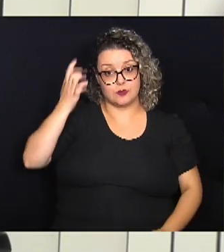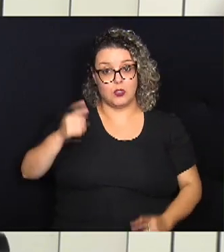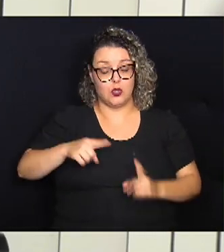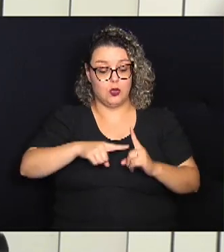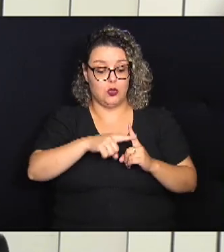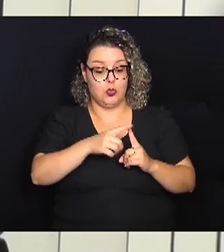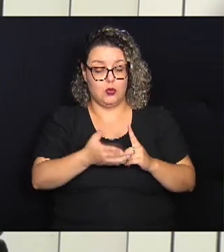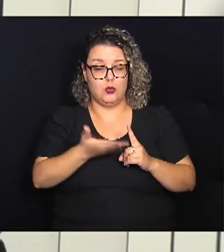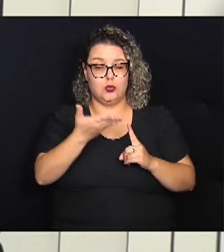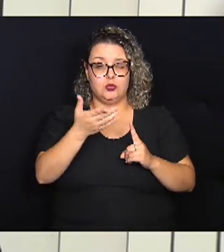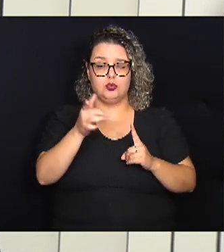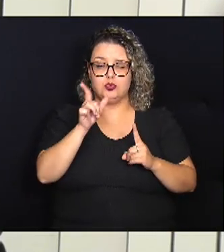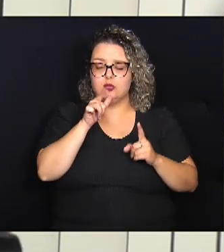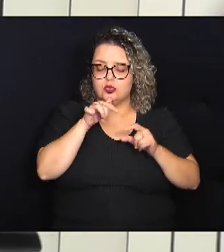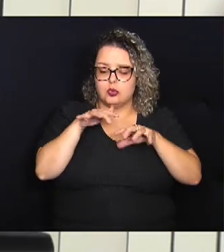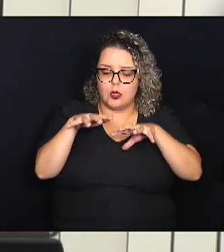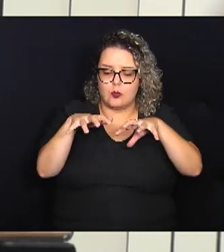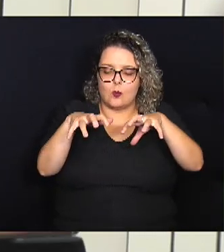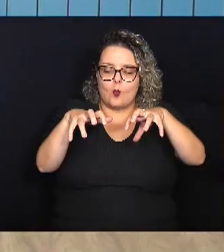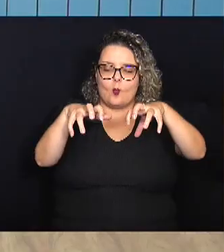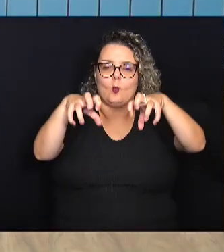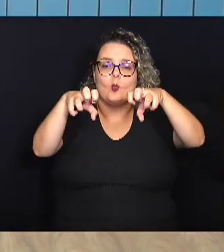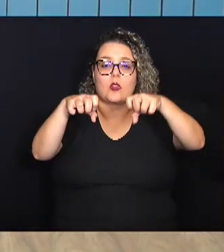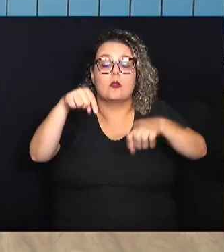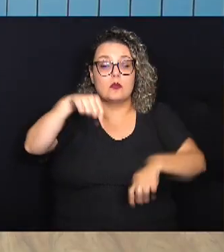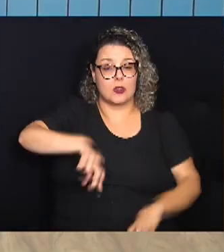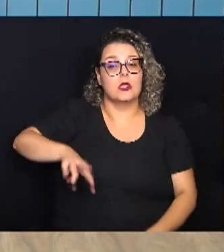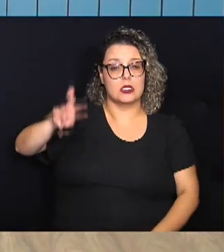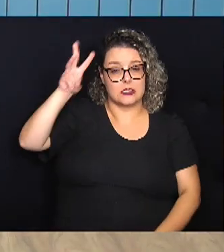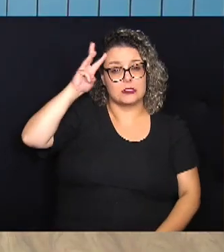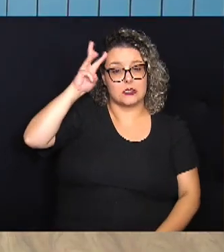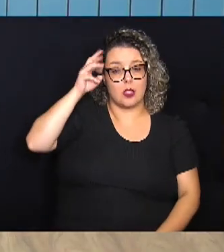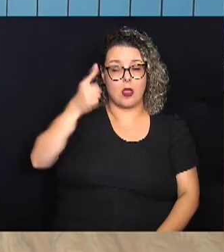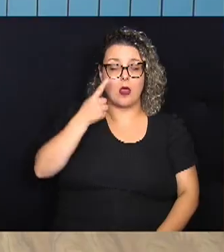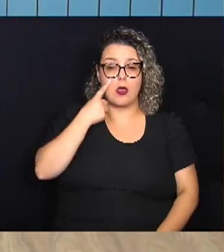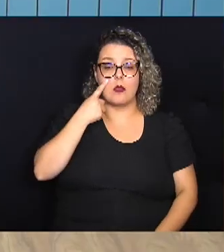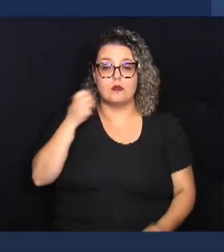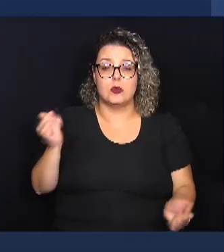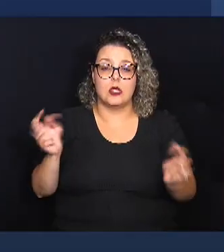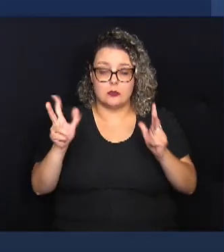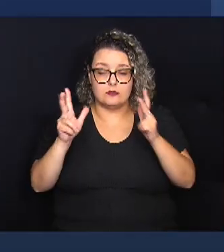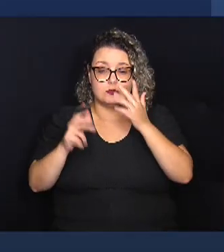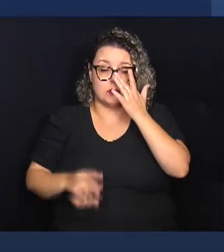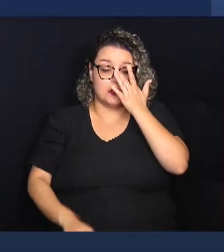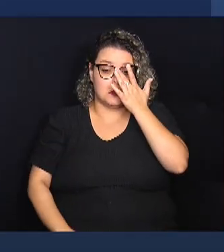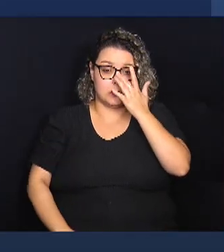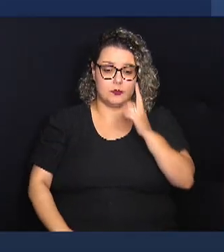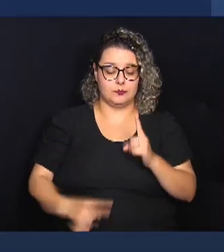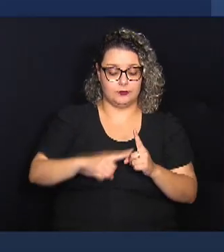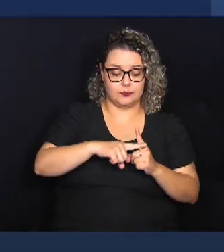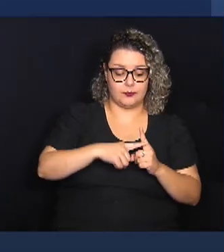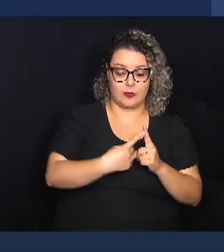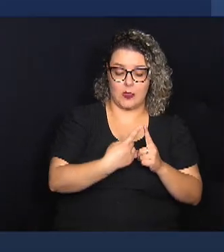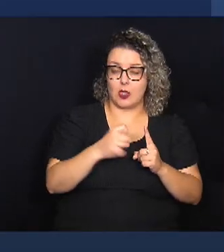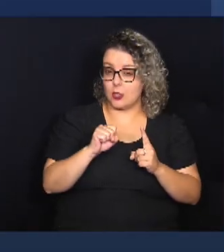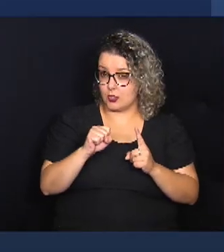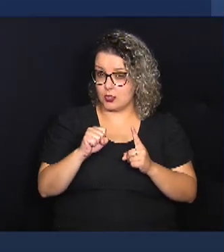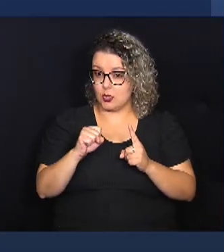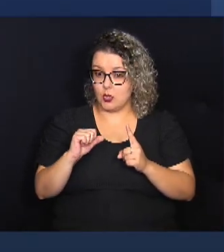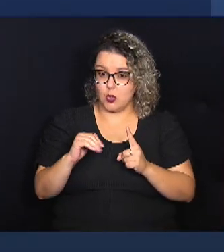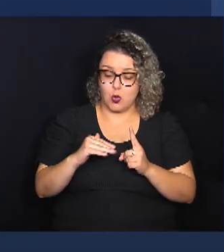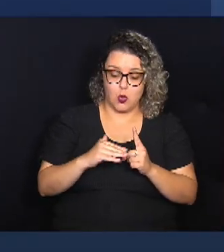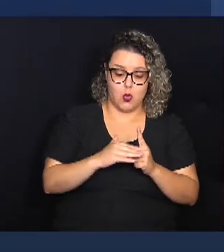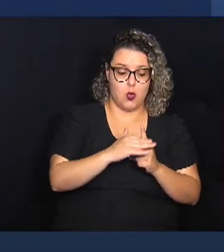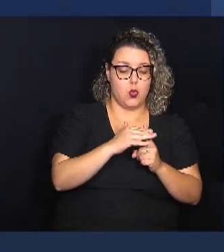baixa umidade relativa do ar. Para esta terça-feira, preste atenção, as temperaturas ficam entre 18 e